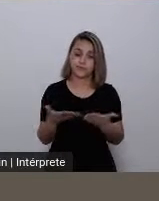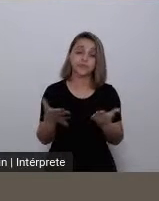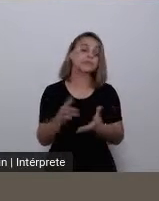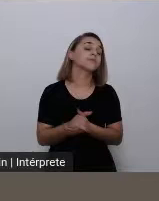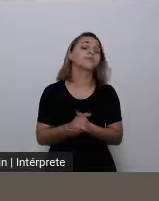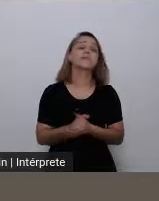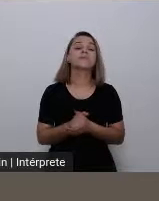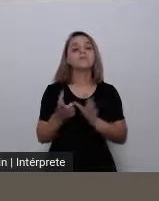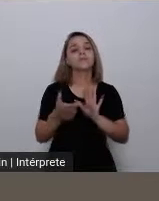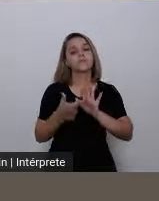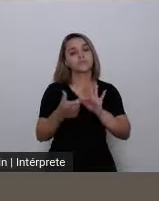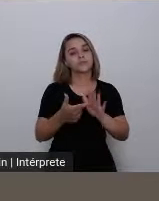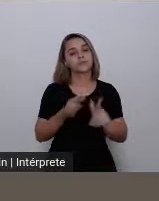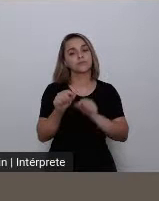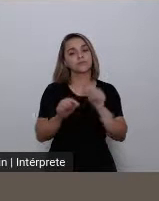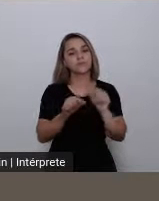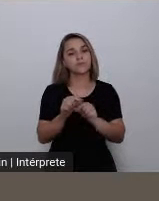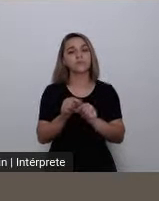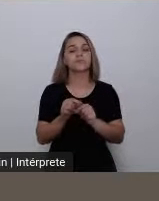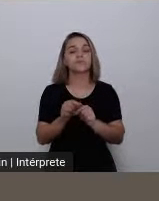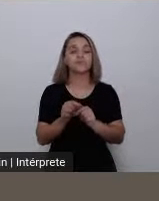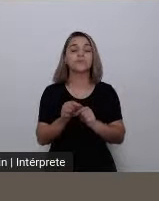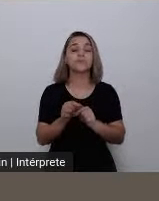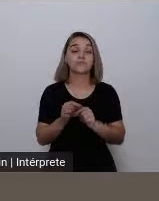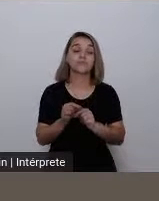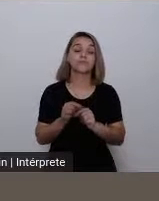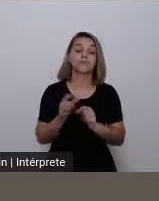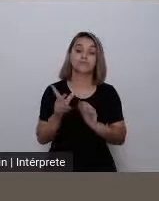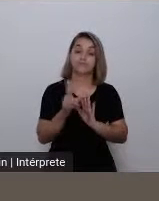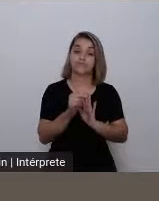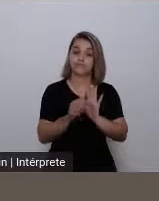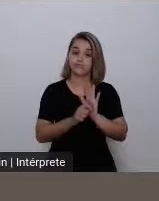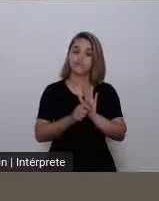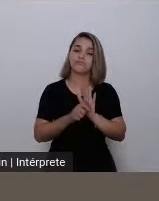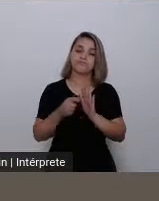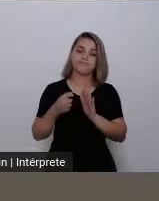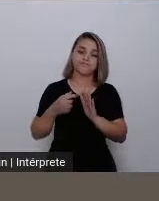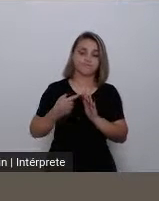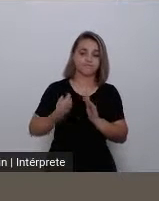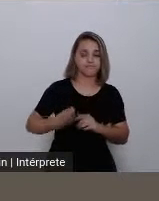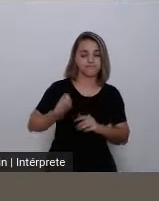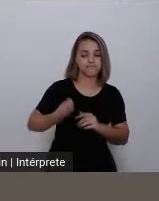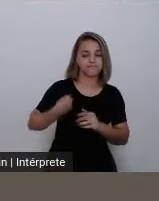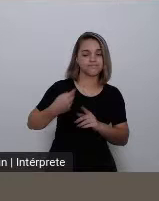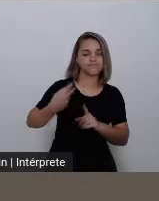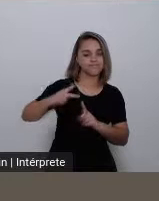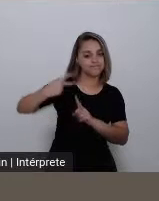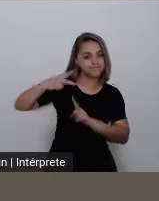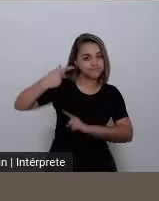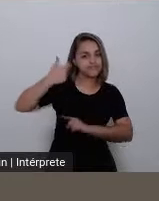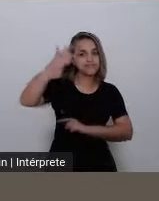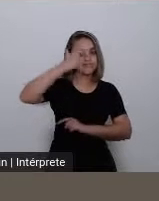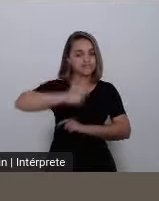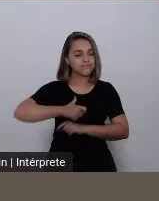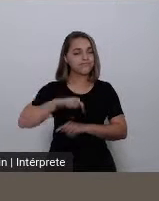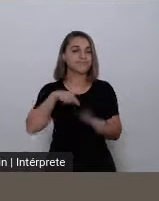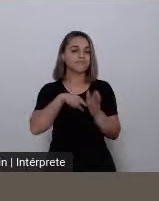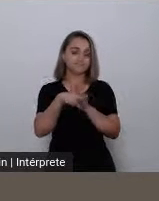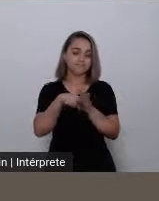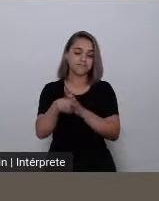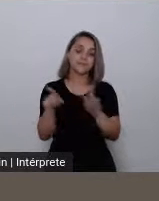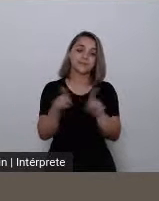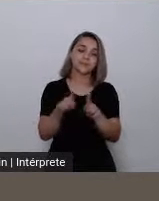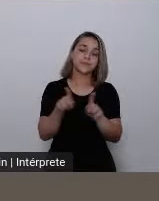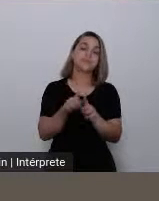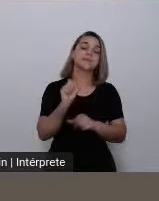resulta, por um lado, de um elencamento de artigos realizados ao longo da minha carreira como pesquisador, mas radicalmente modificado e